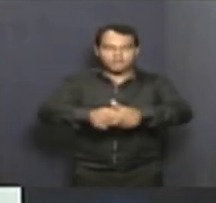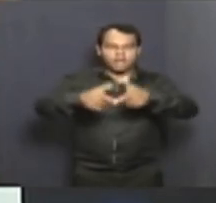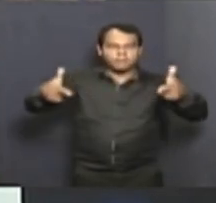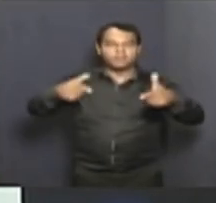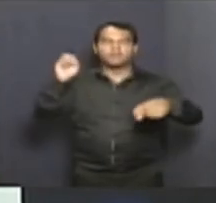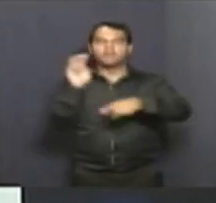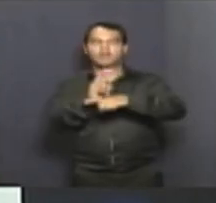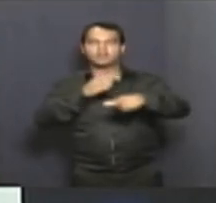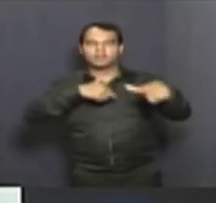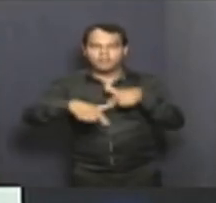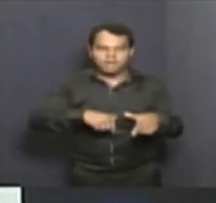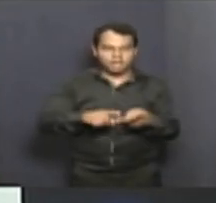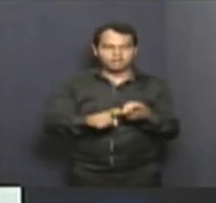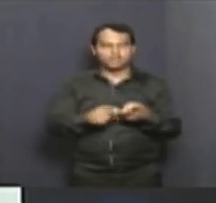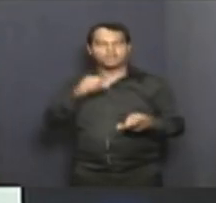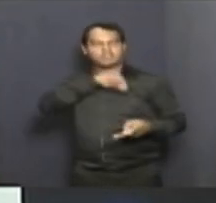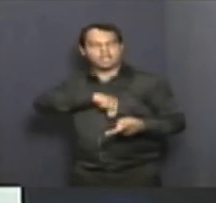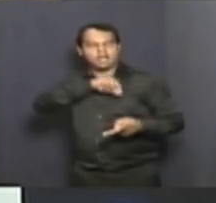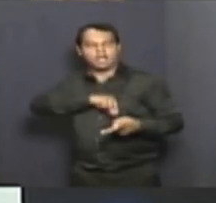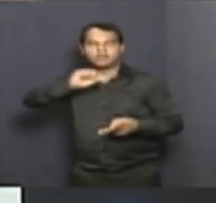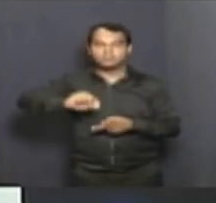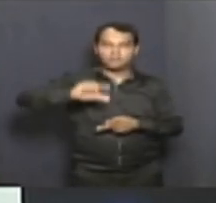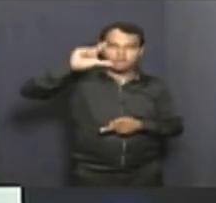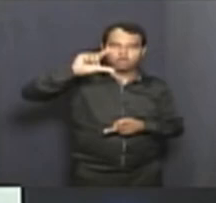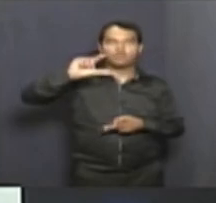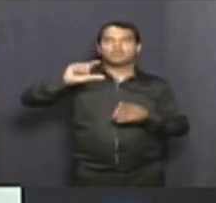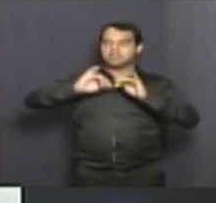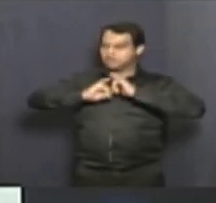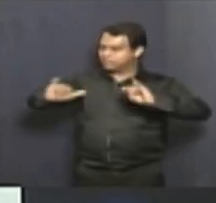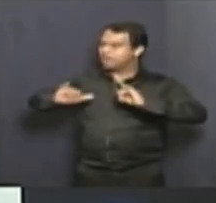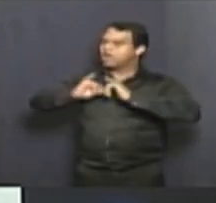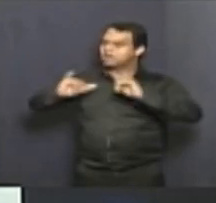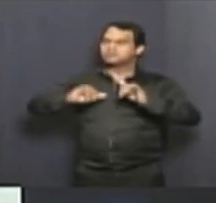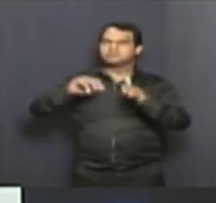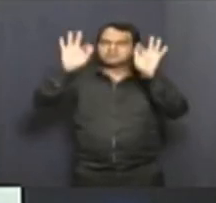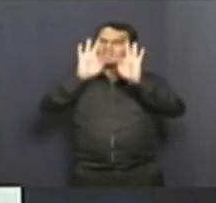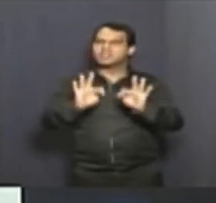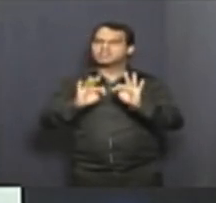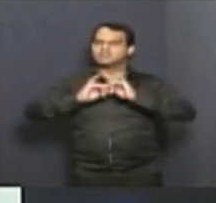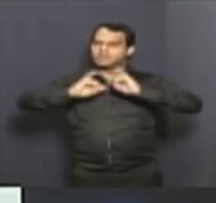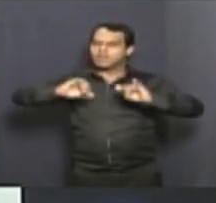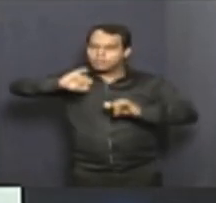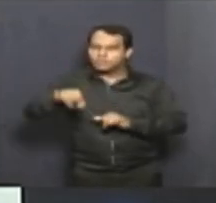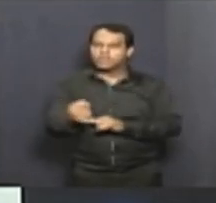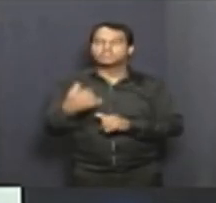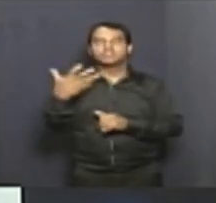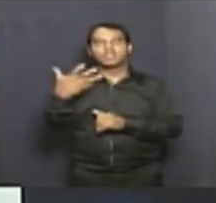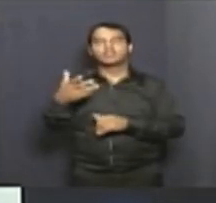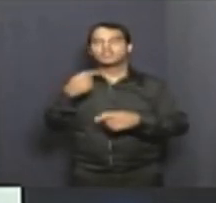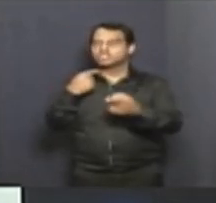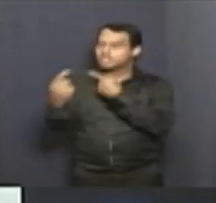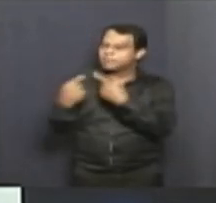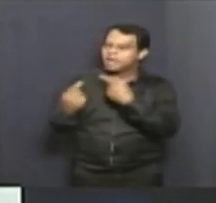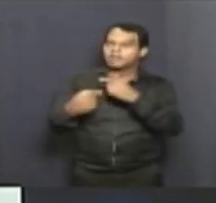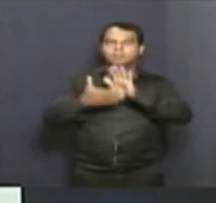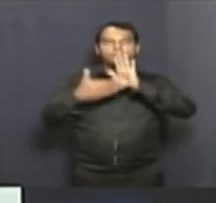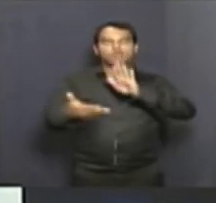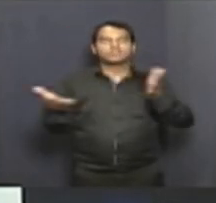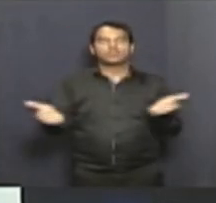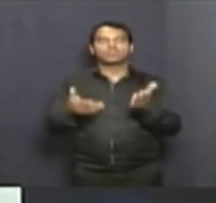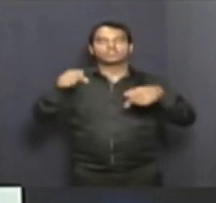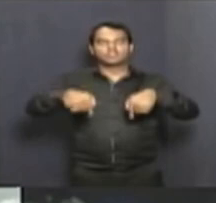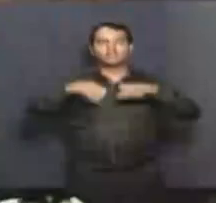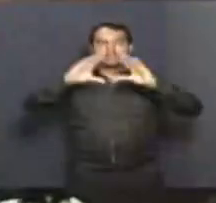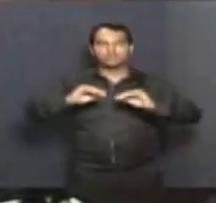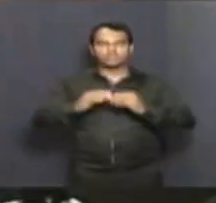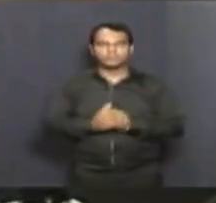maior renda do trabalhador e eu fico muito contente ter essa oportunidade e espero que a gente dê bata propostas aqui esta noite